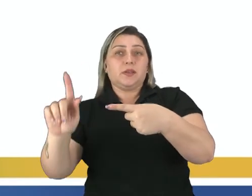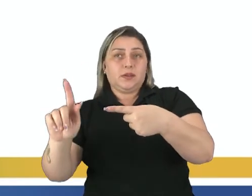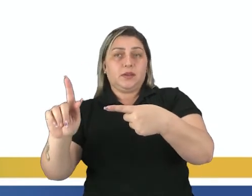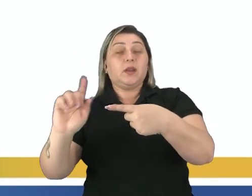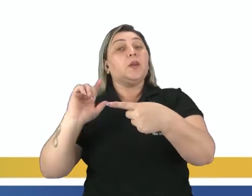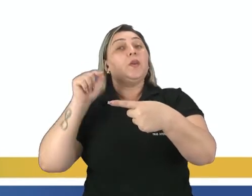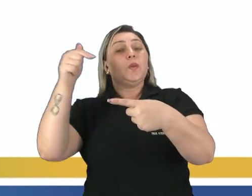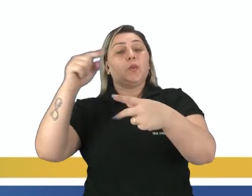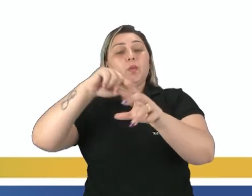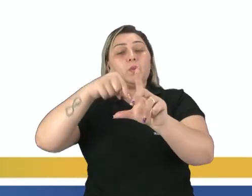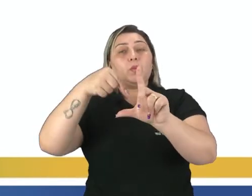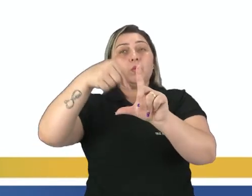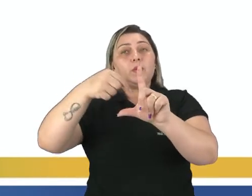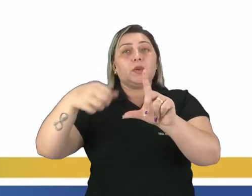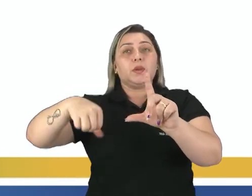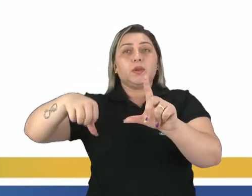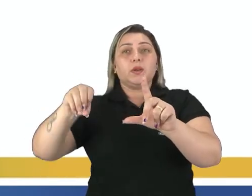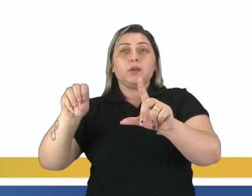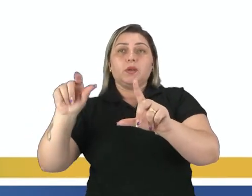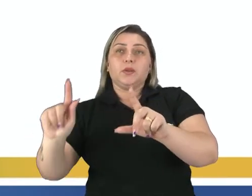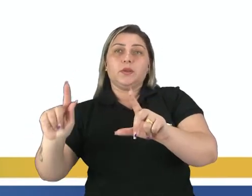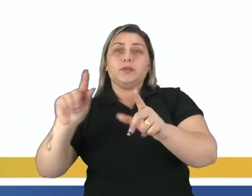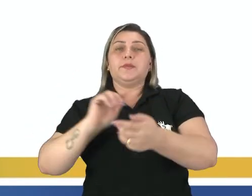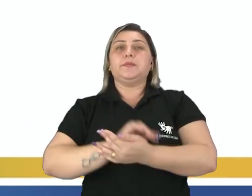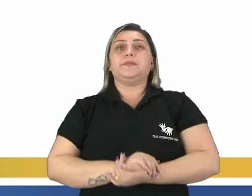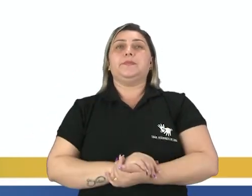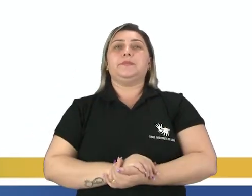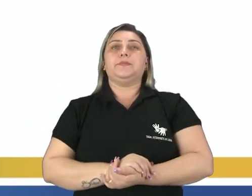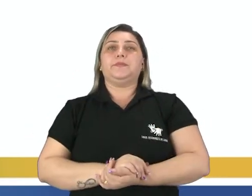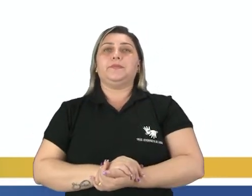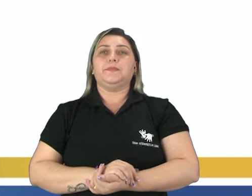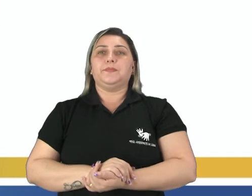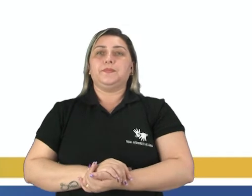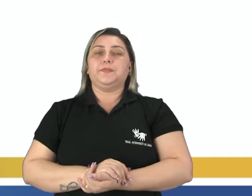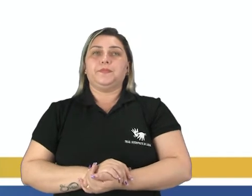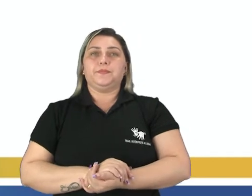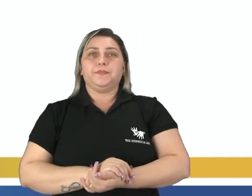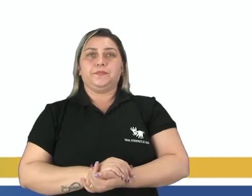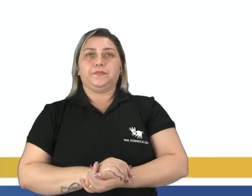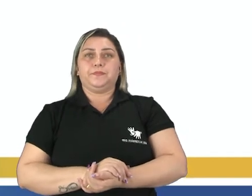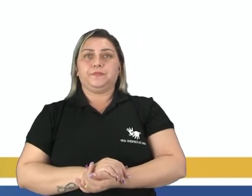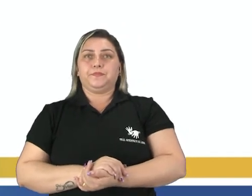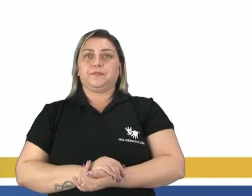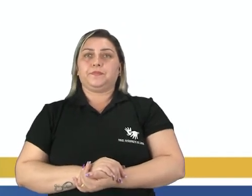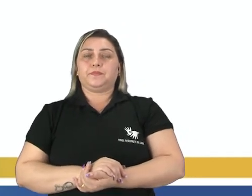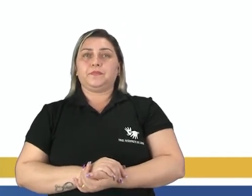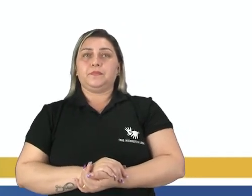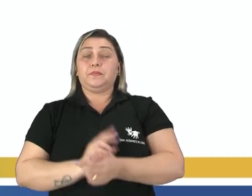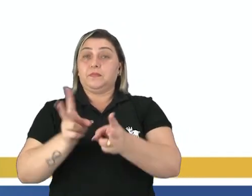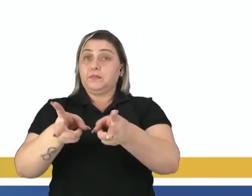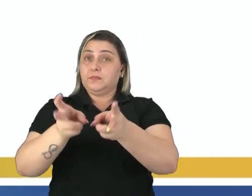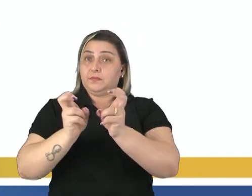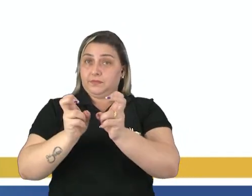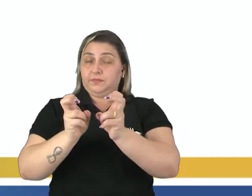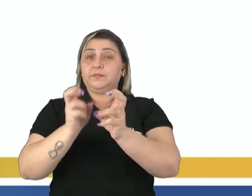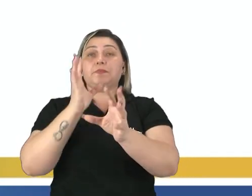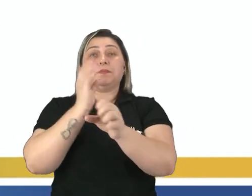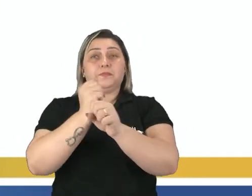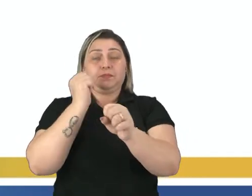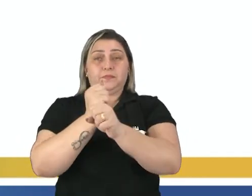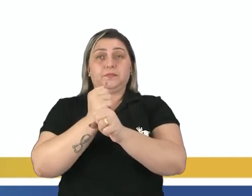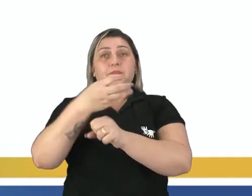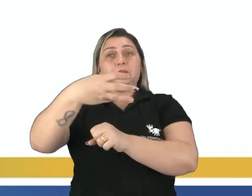medindo 60 graus e um terceiro ângulo medindo 90 graus. Então, perceba que a soma